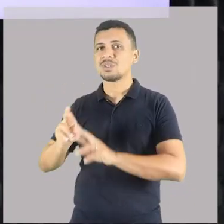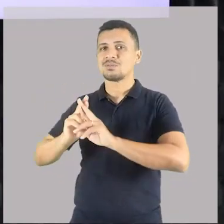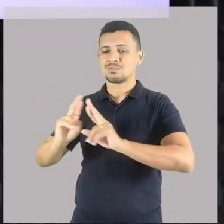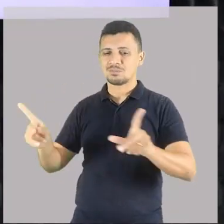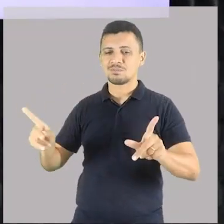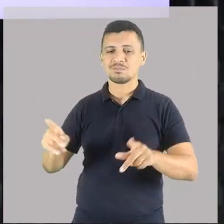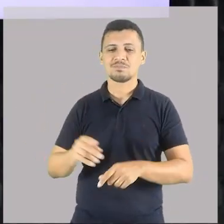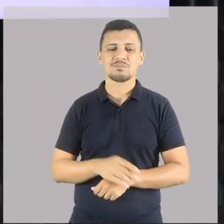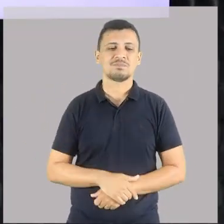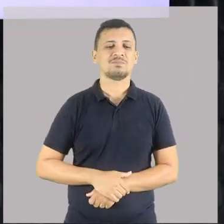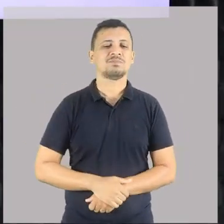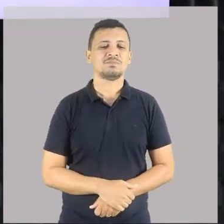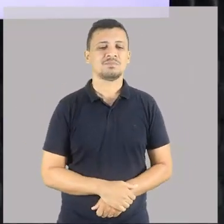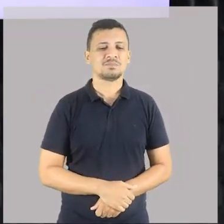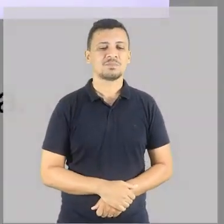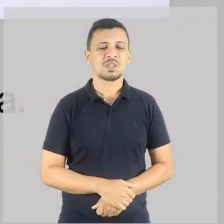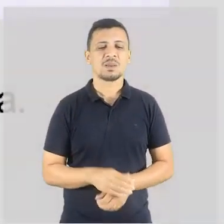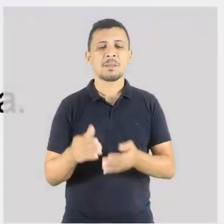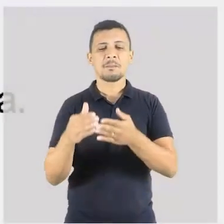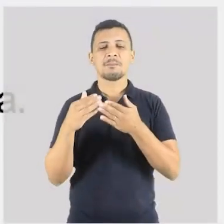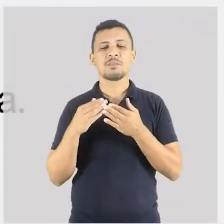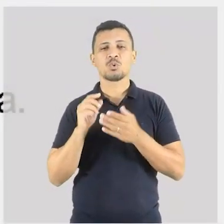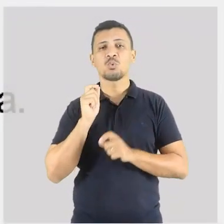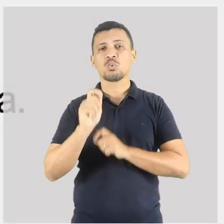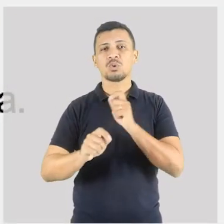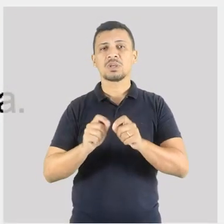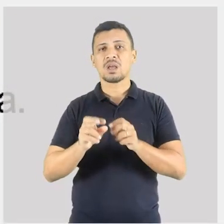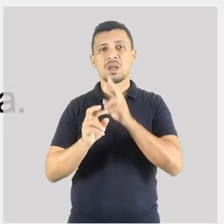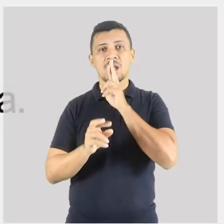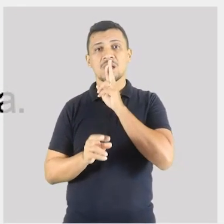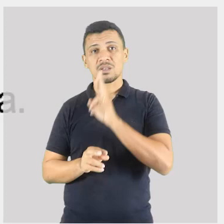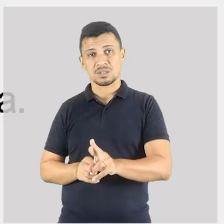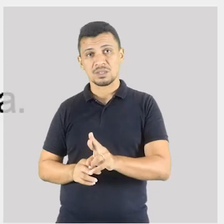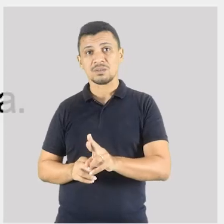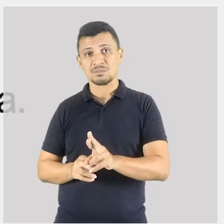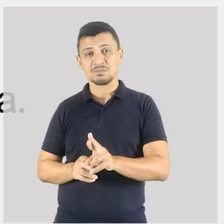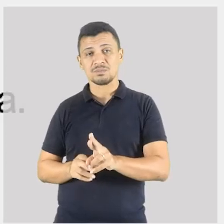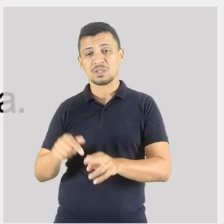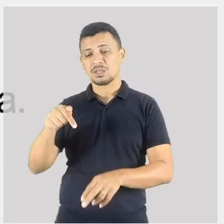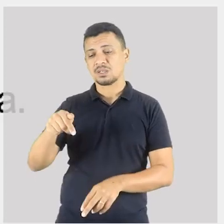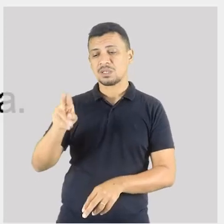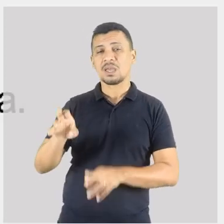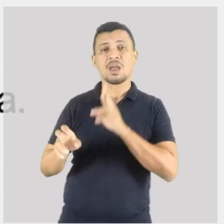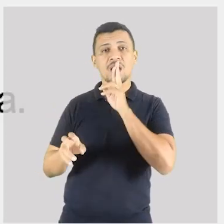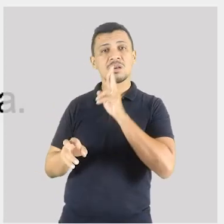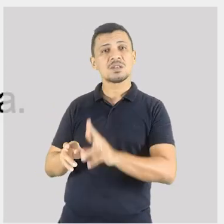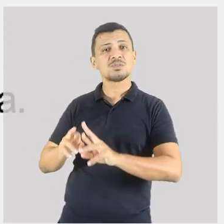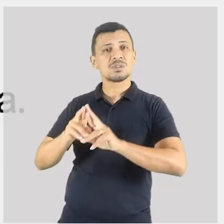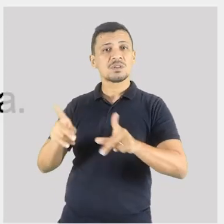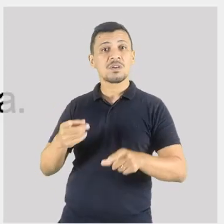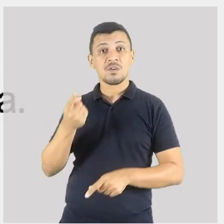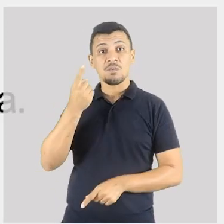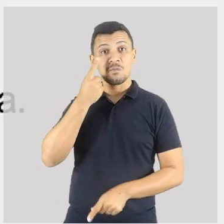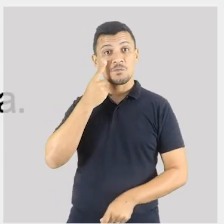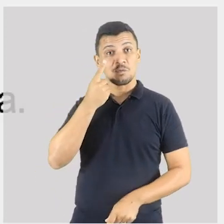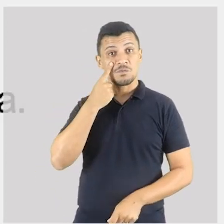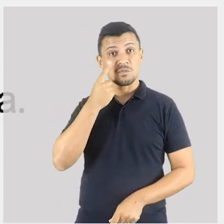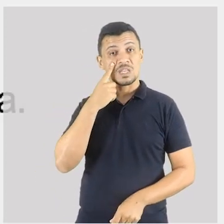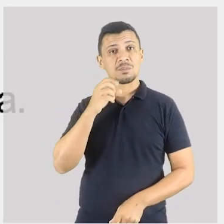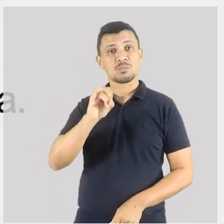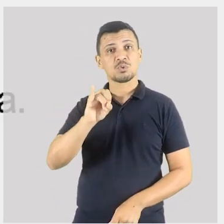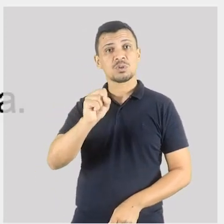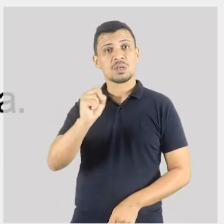Tá? Aí o que ele está pedindo? A oração, que o resultado poderá ser diferente. Veremos isso. Posso